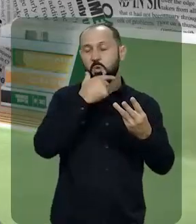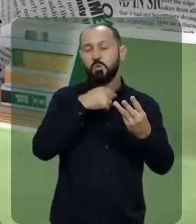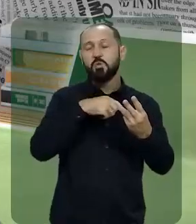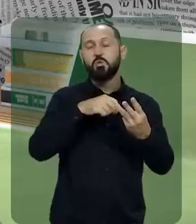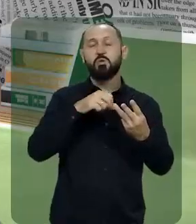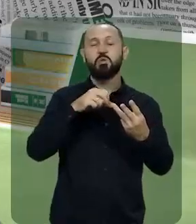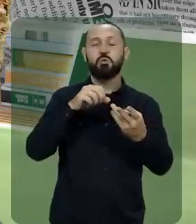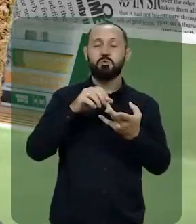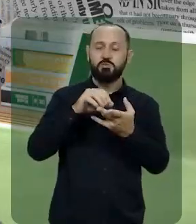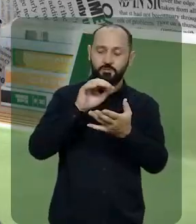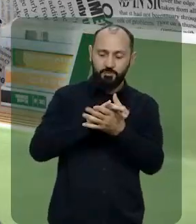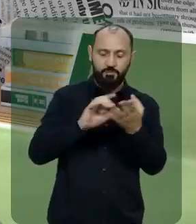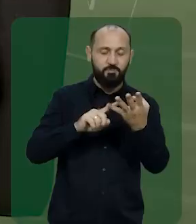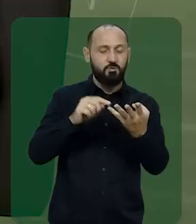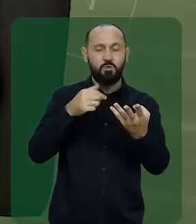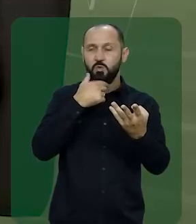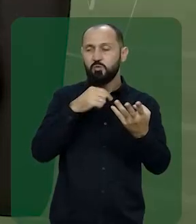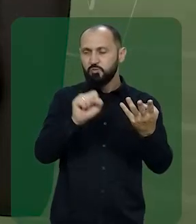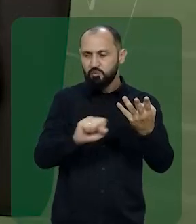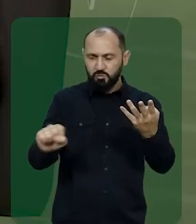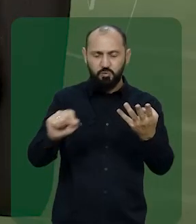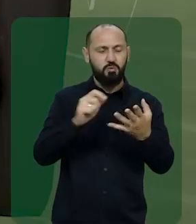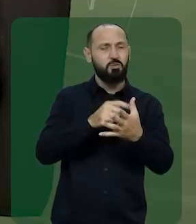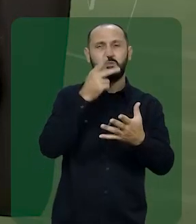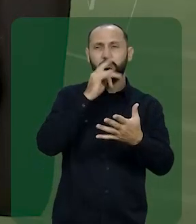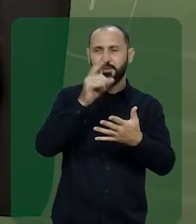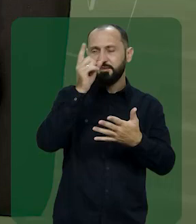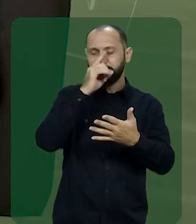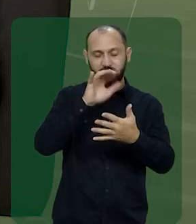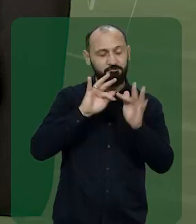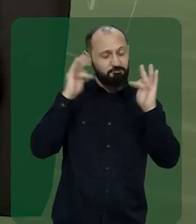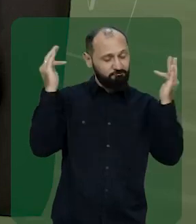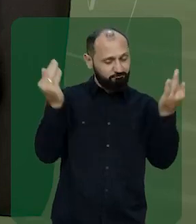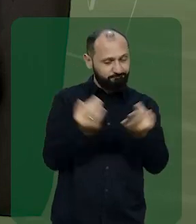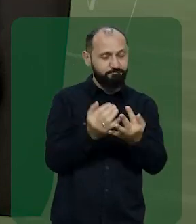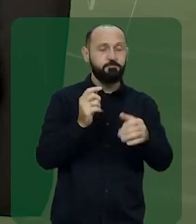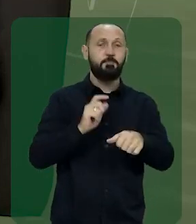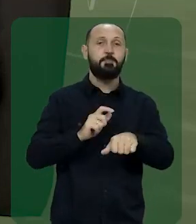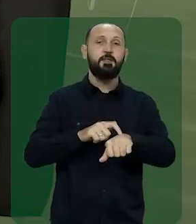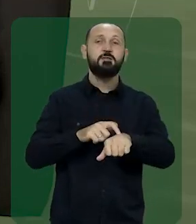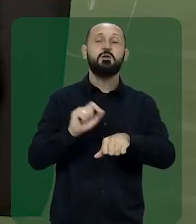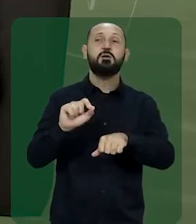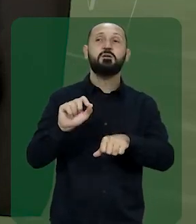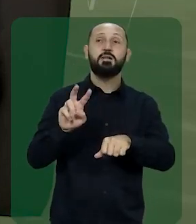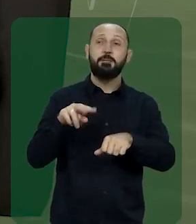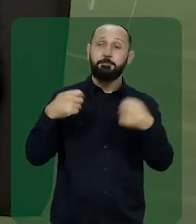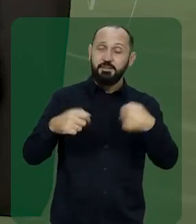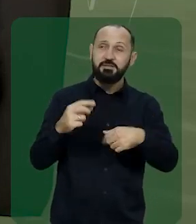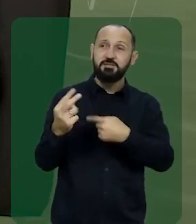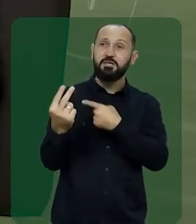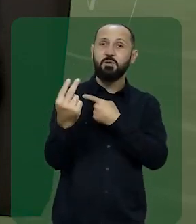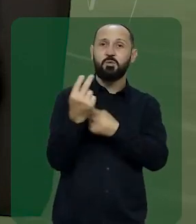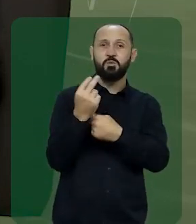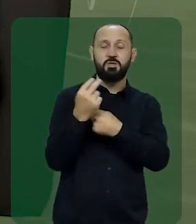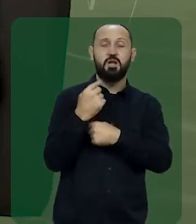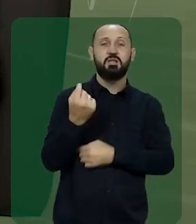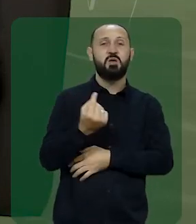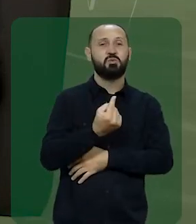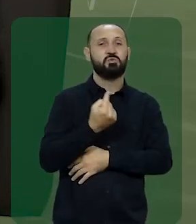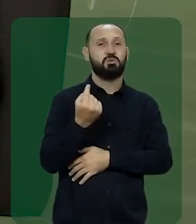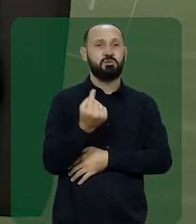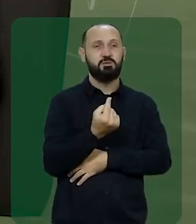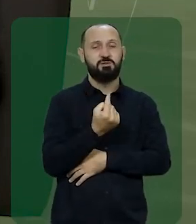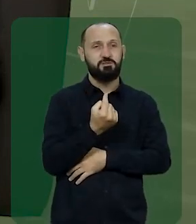E a mulher, ela cuidou da família, dos filhos, do marido,